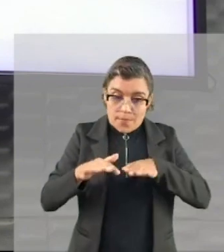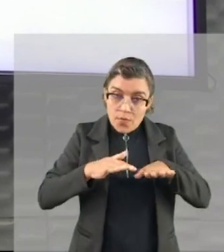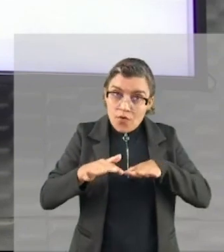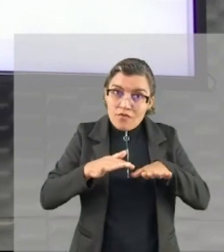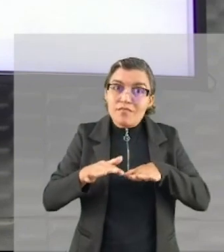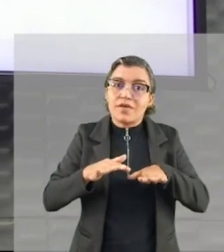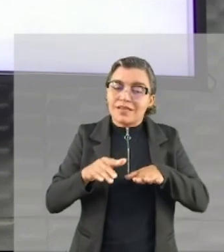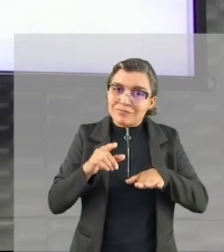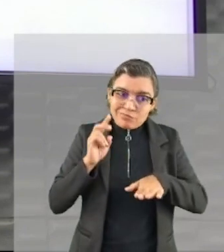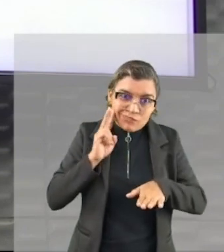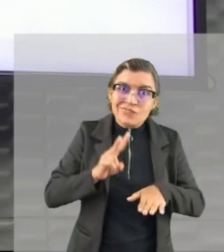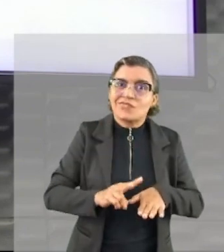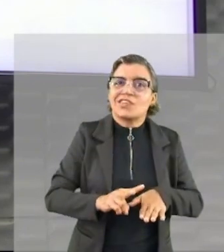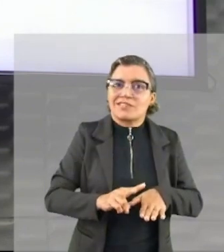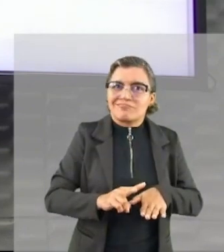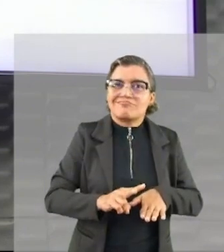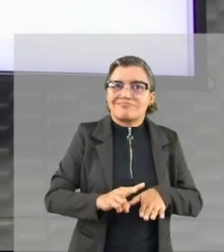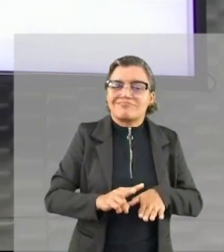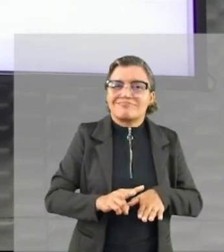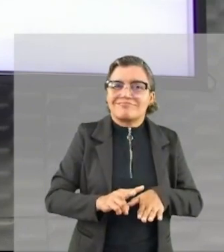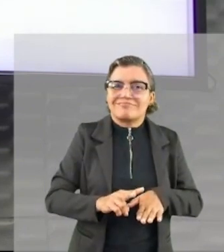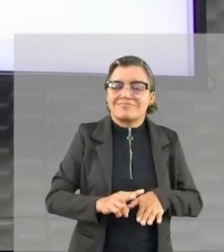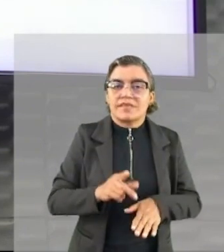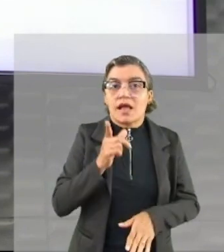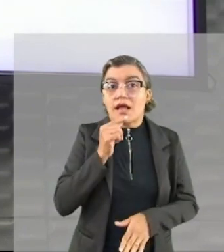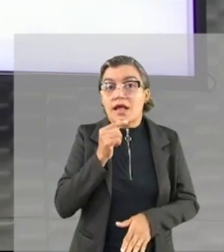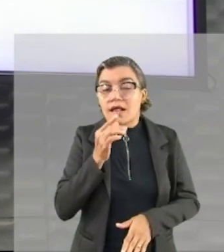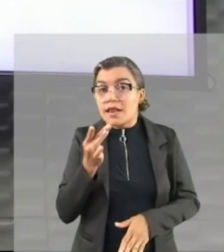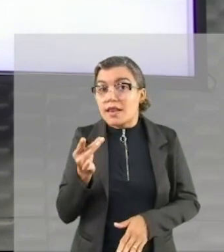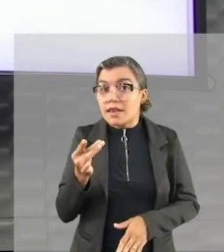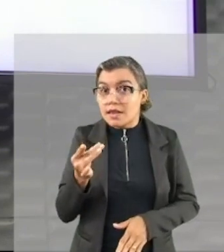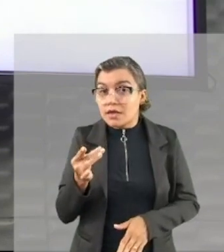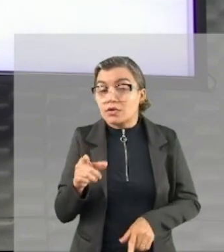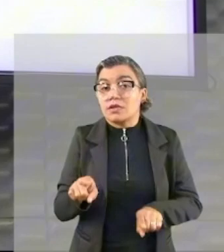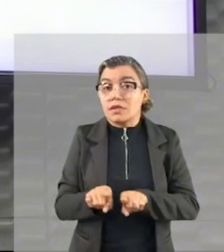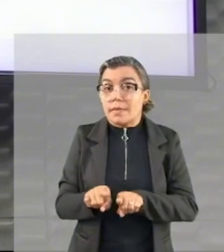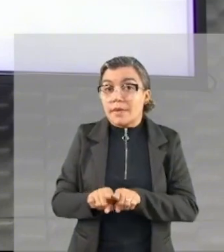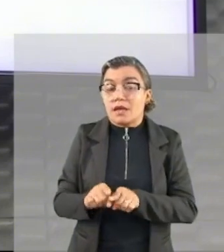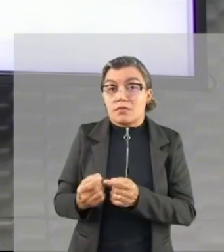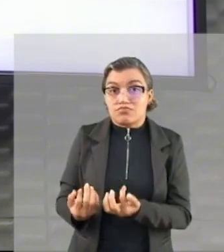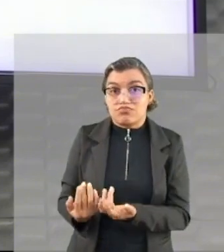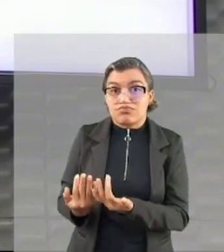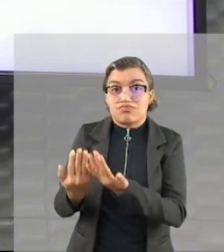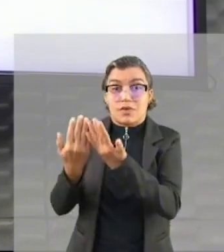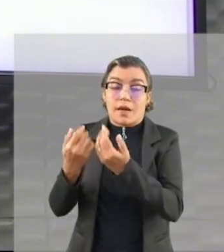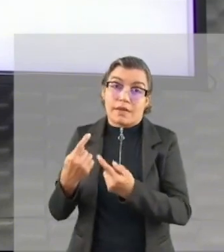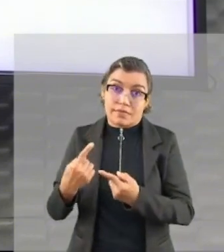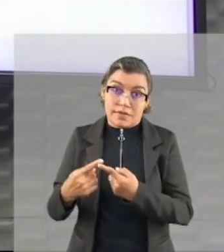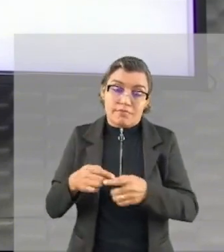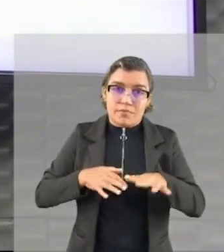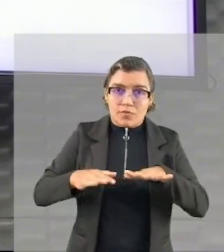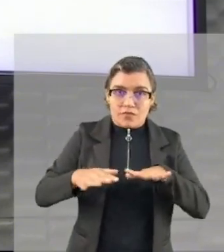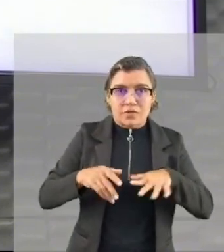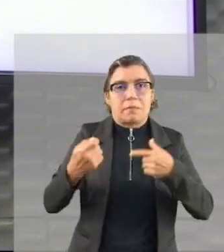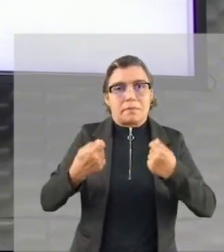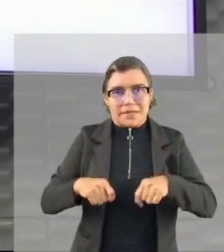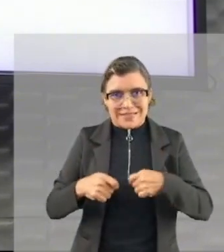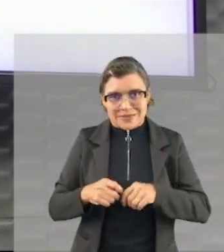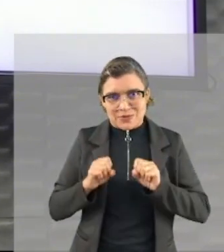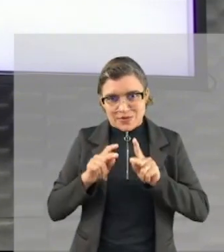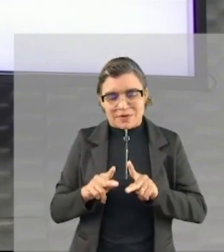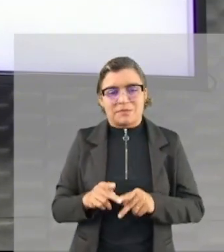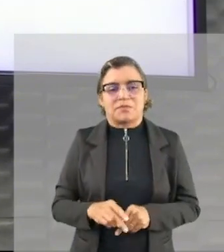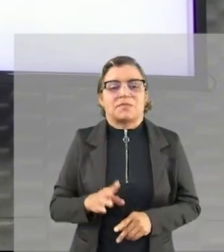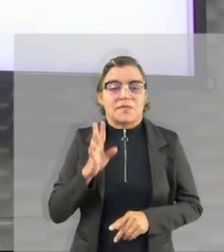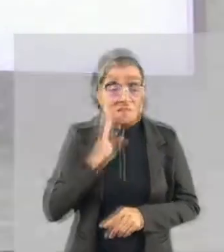convecção. Tá bom? Então é isso, líquidos e gases, só ocorrem líquidos e gases porque eles têm que se movimentar. Beleza, vamos passar